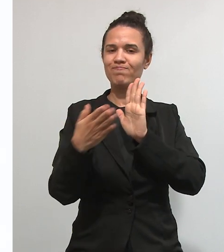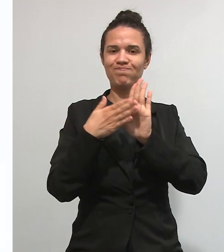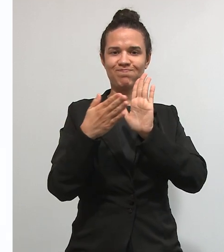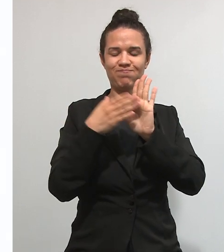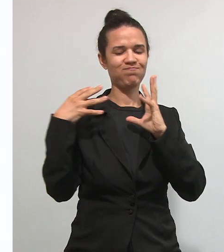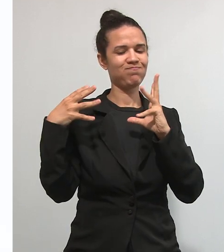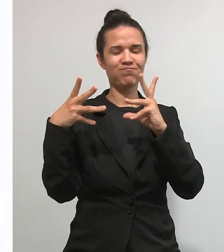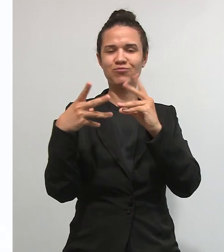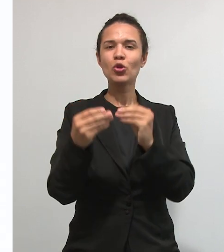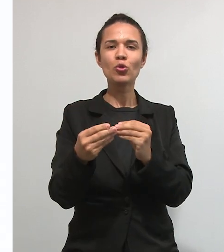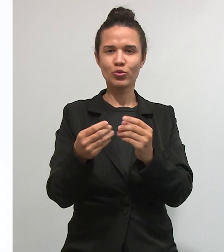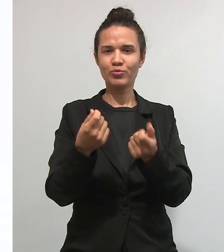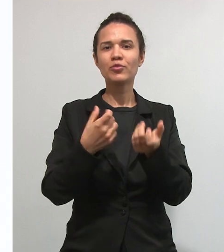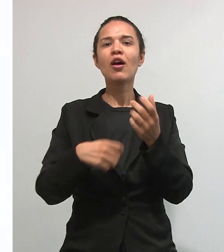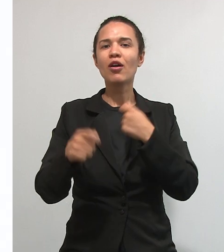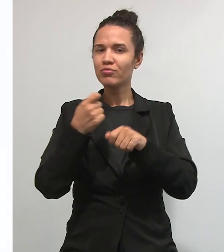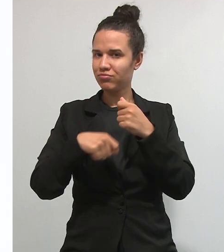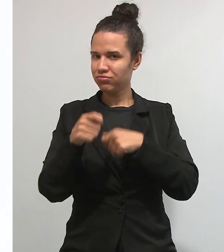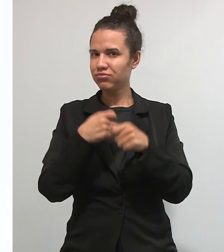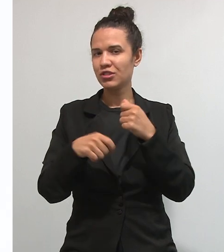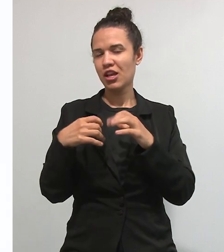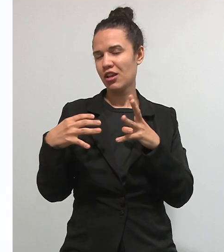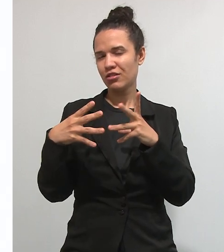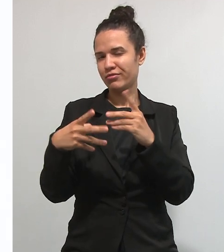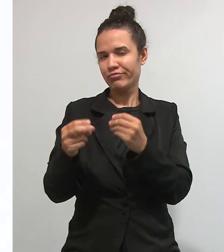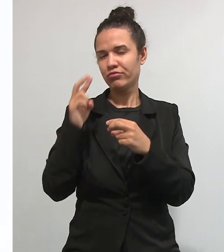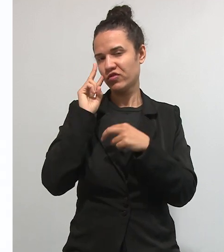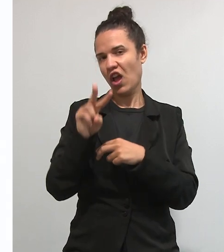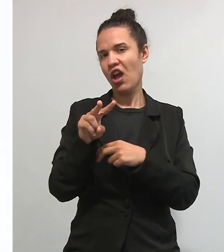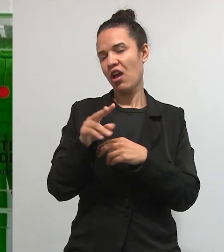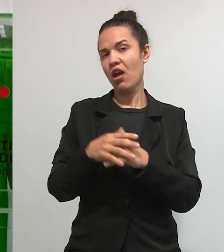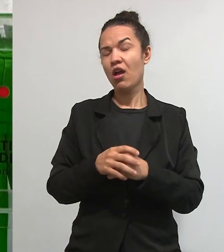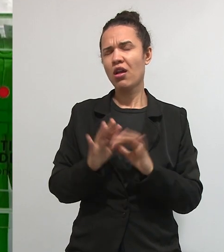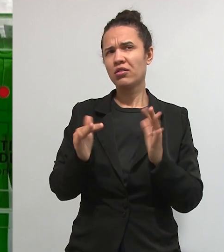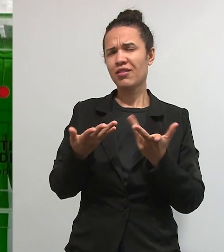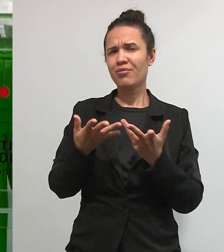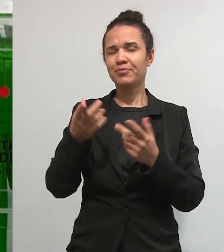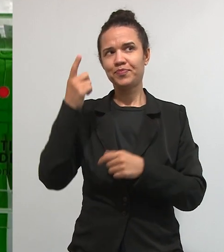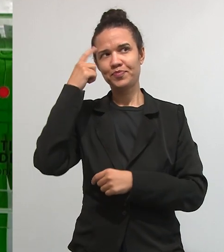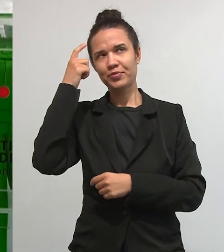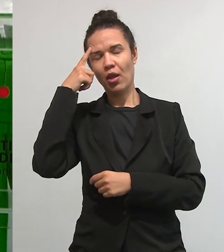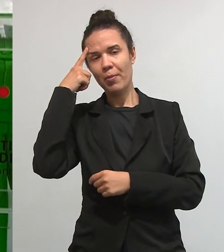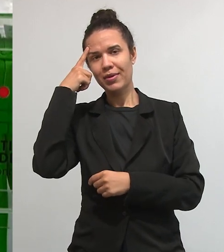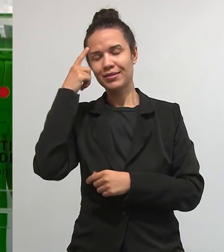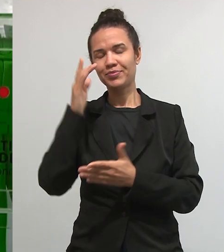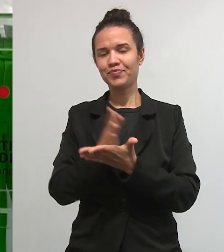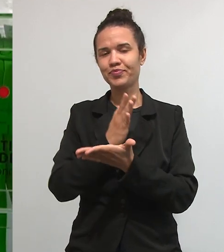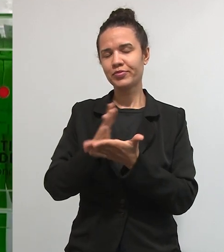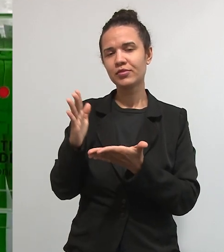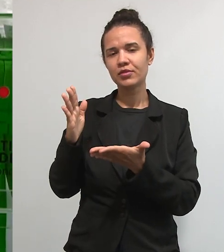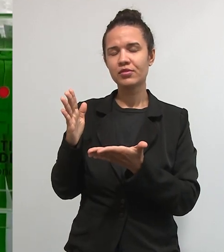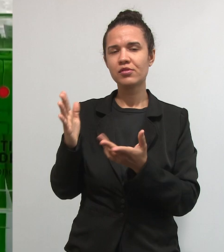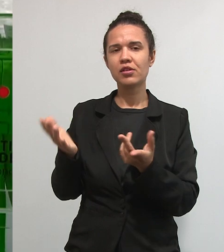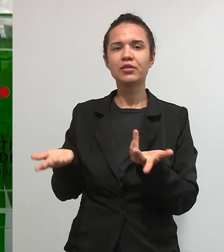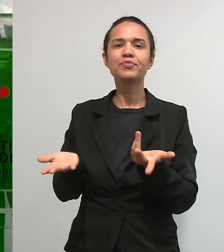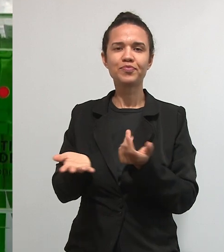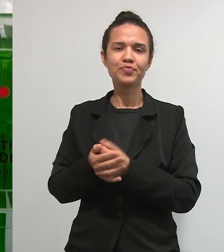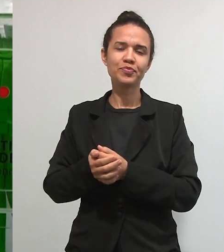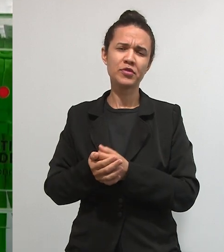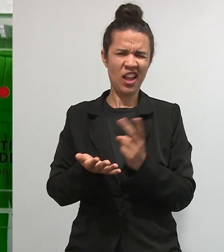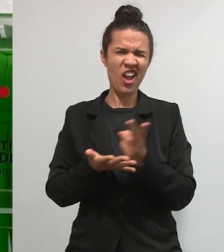relatório de gestão fiscal. Então, não pense, às vezes, quando você já aconteceu, né, de ver